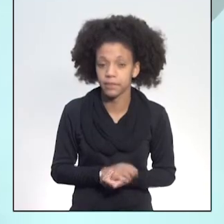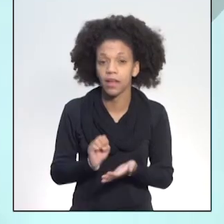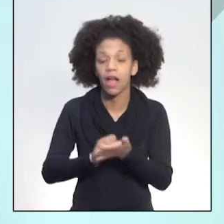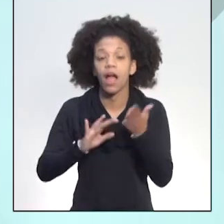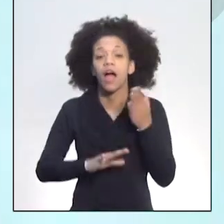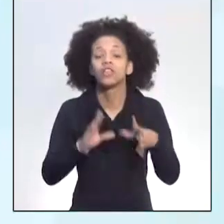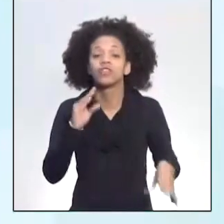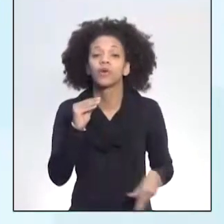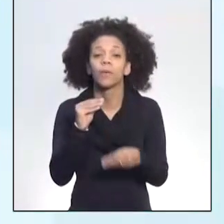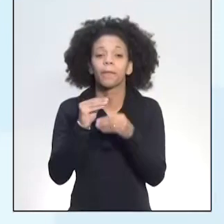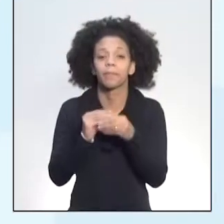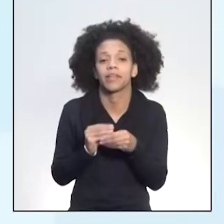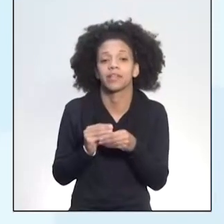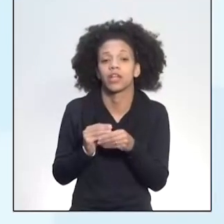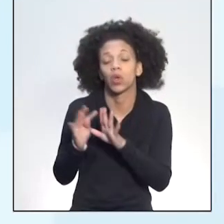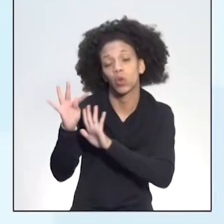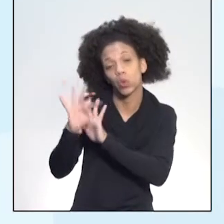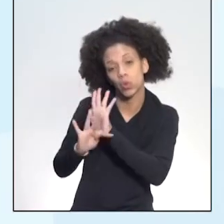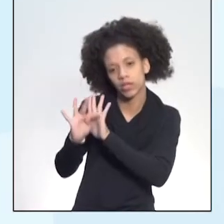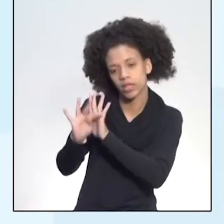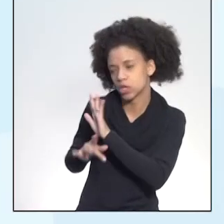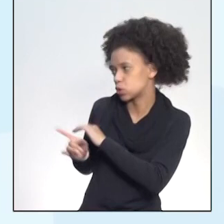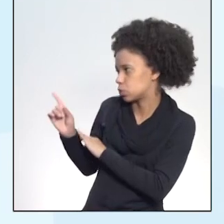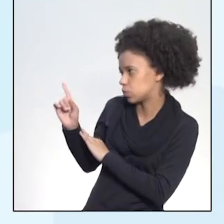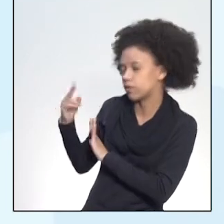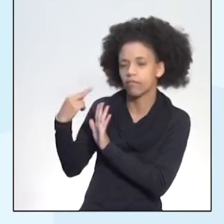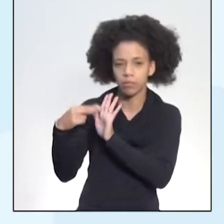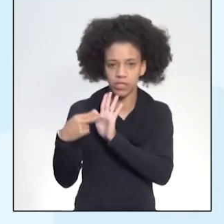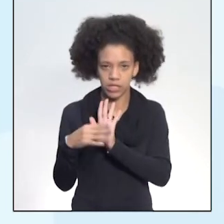Atividades complementares aqui no texto nós vamos estar lendo.